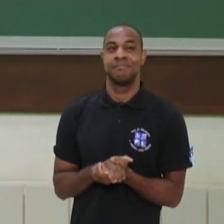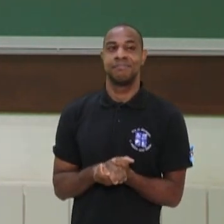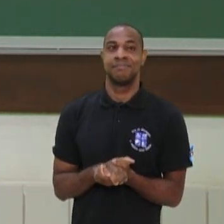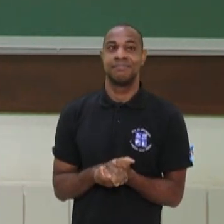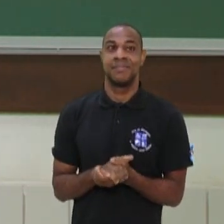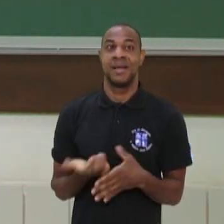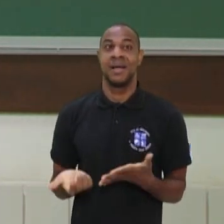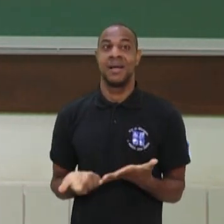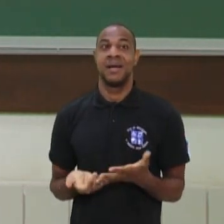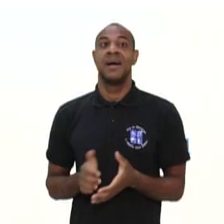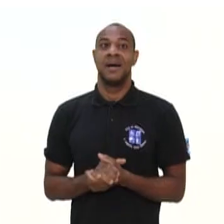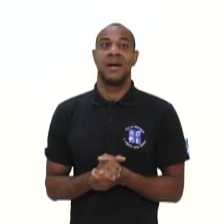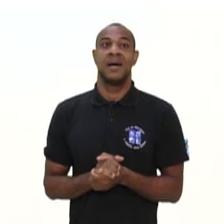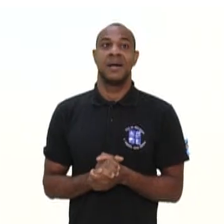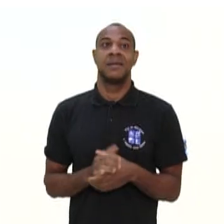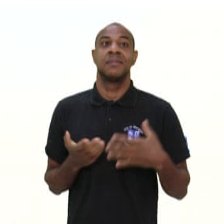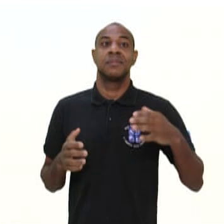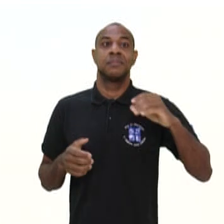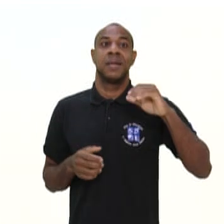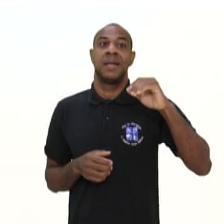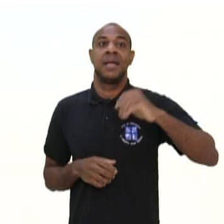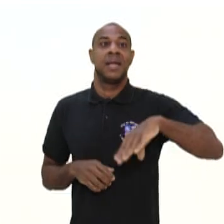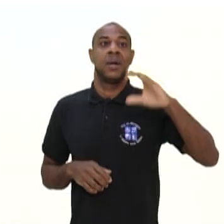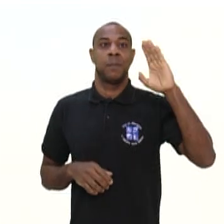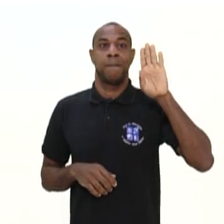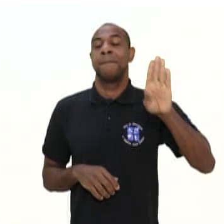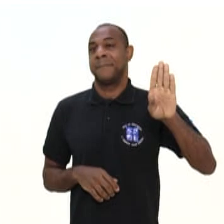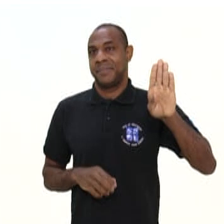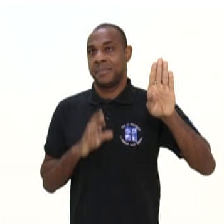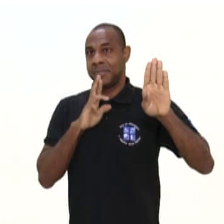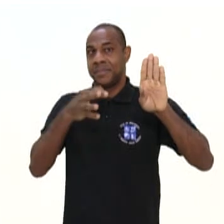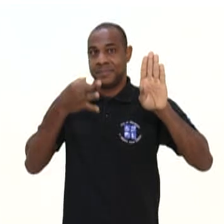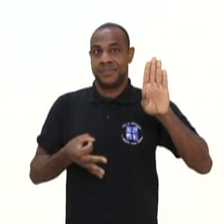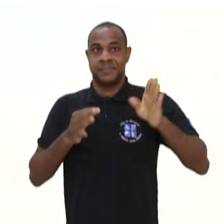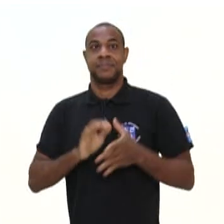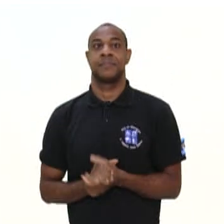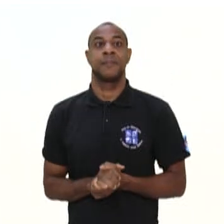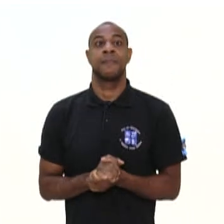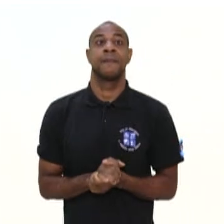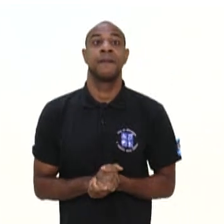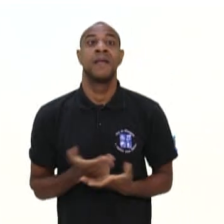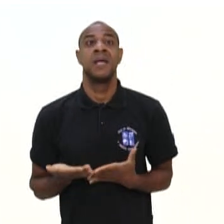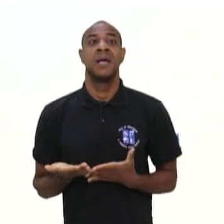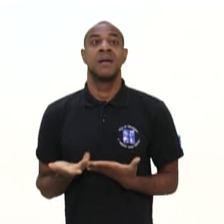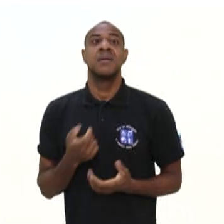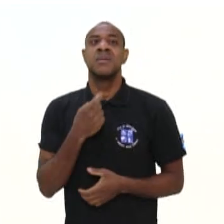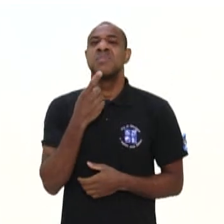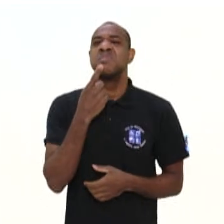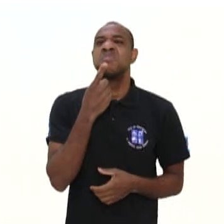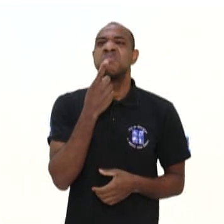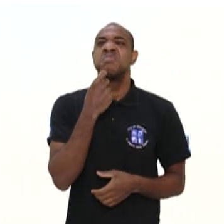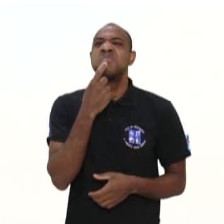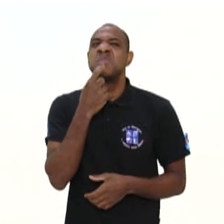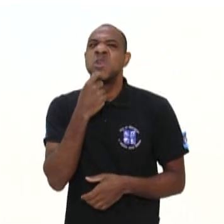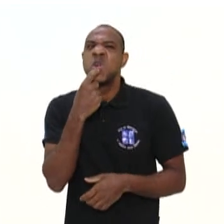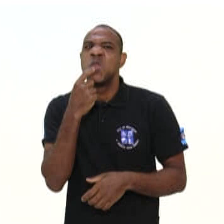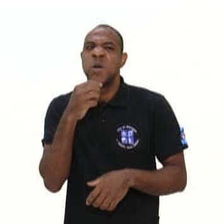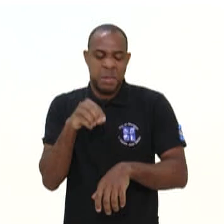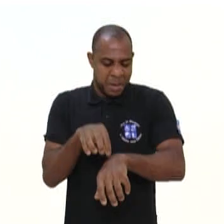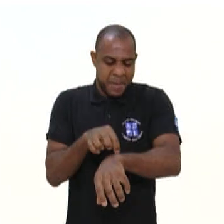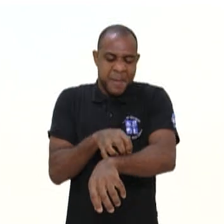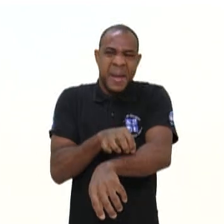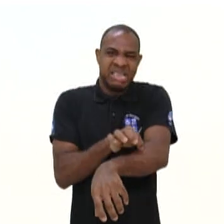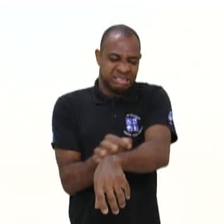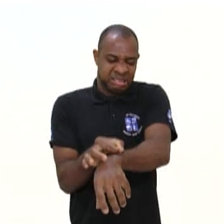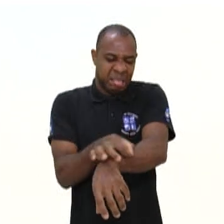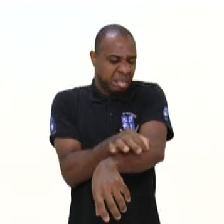a lesão, né, específica ali é o cancro duro, como nós vimos ali anteriormente. Beleza. Manchas vermelhas que aparecem alguns dias depois,